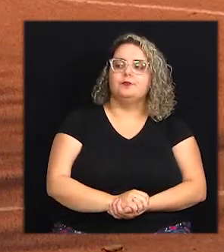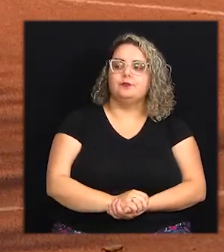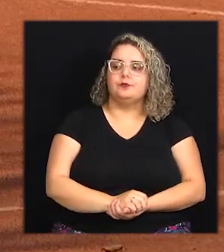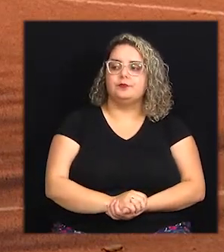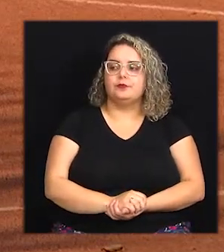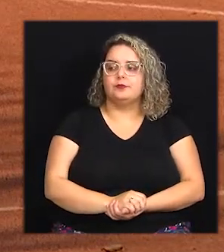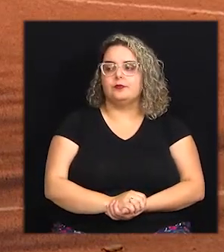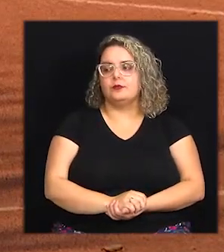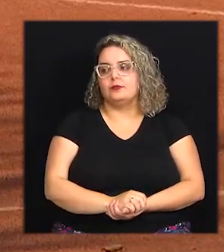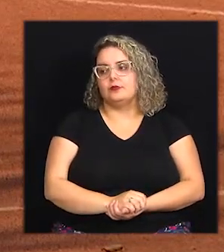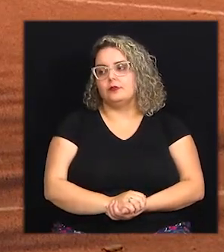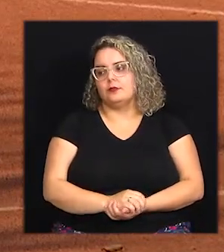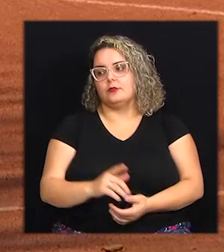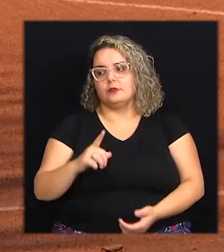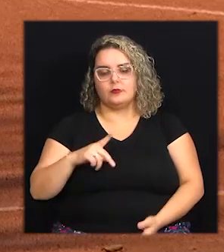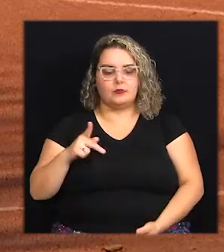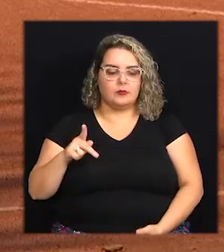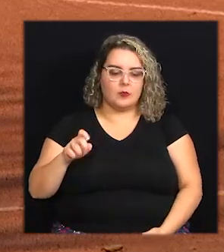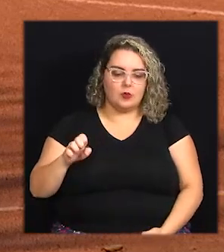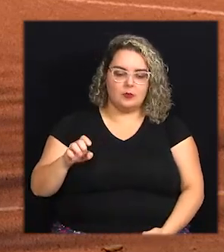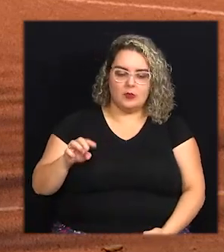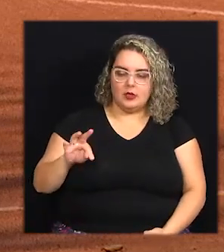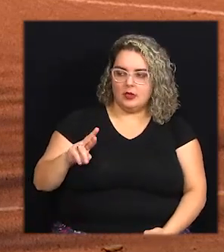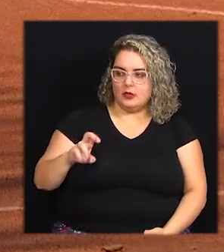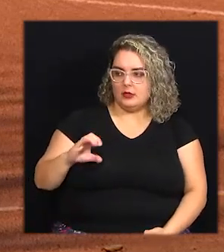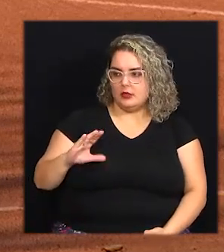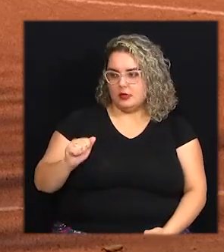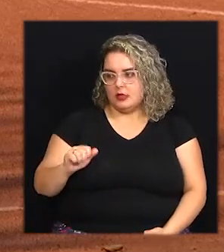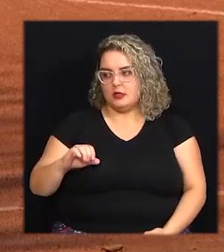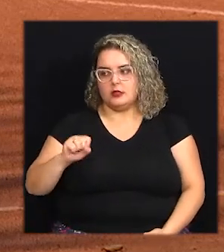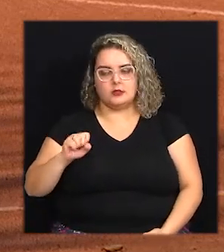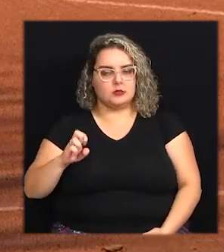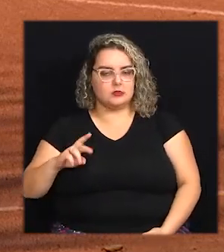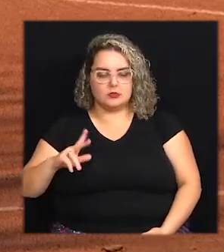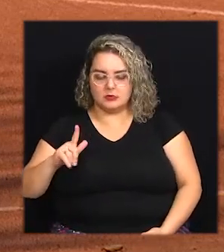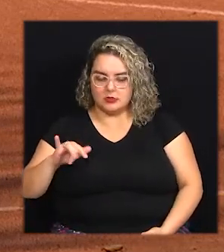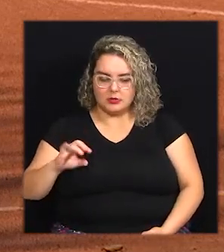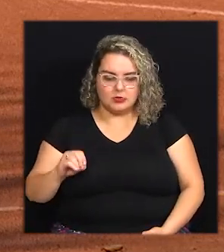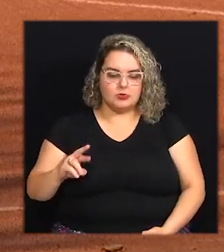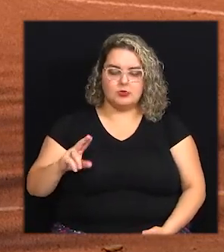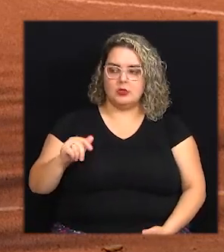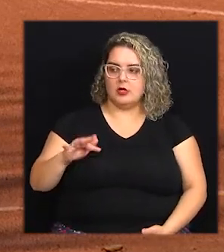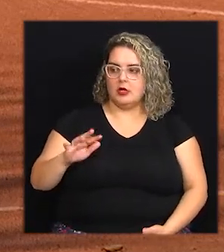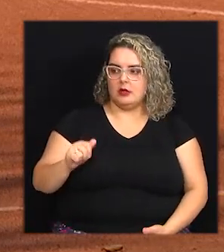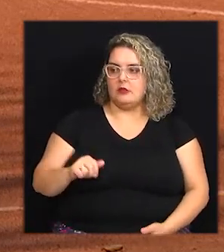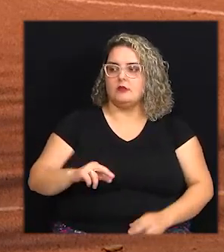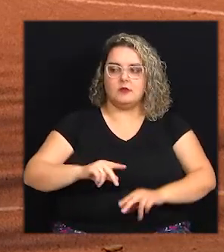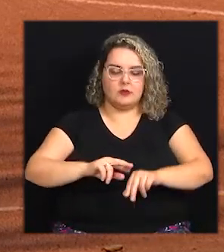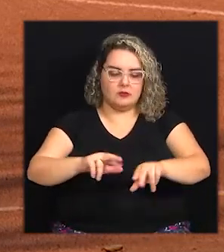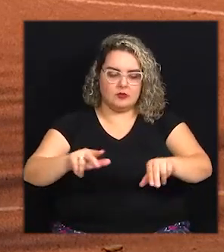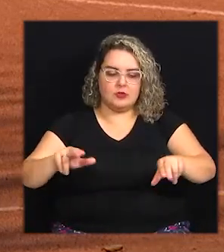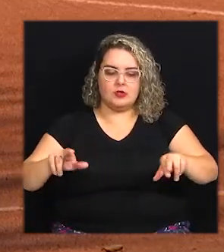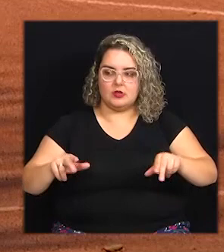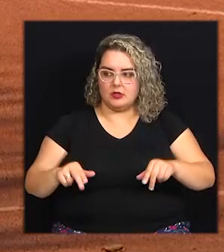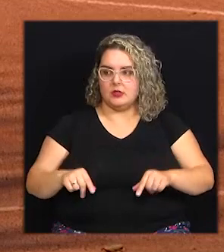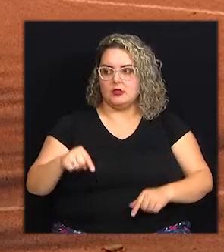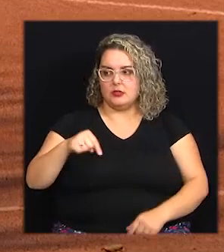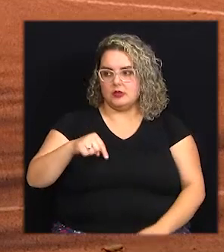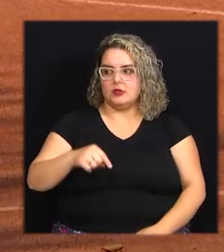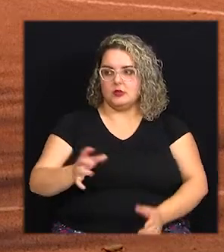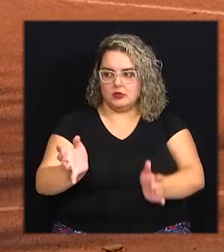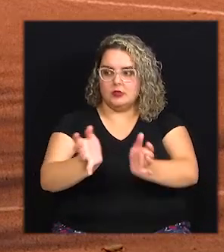Tem o Petreca, o Sérgio, o Rafa, tem vários